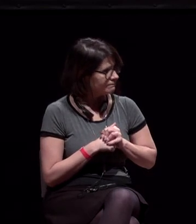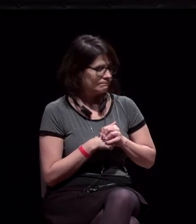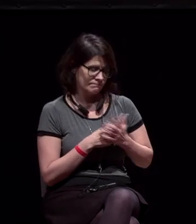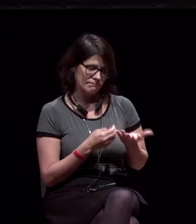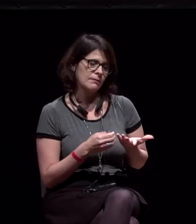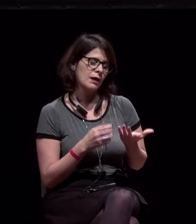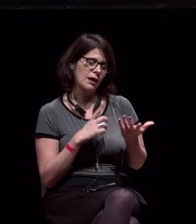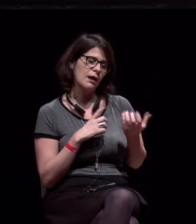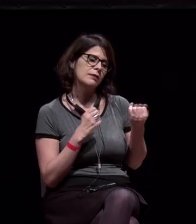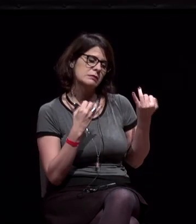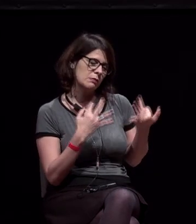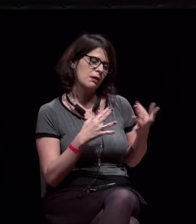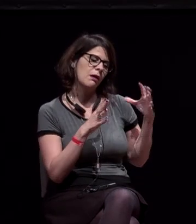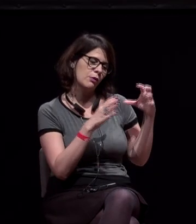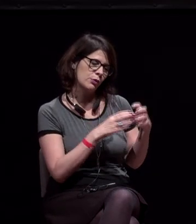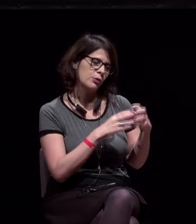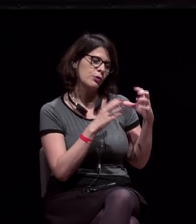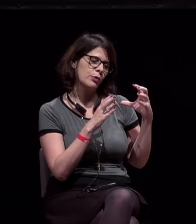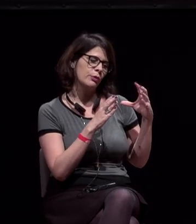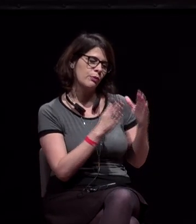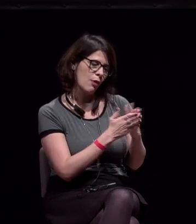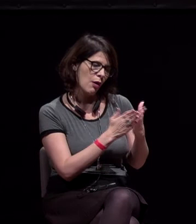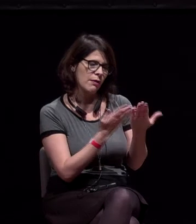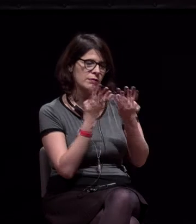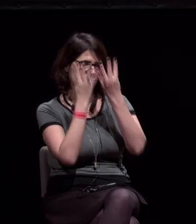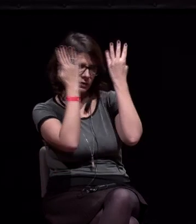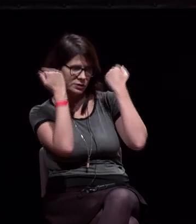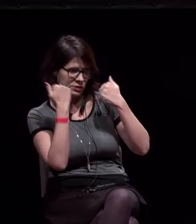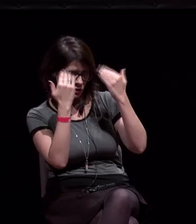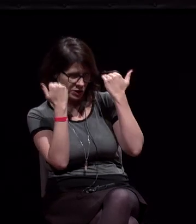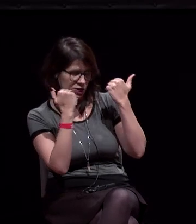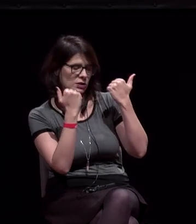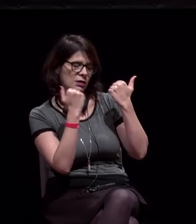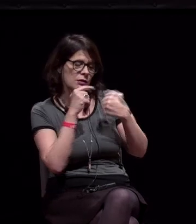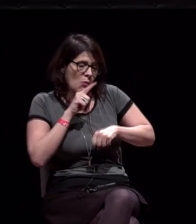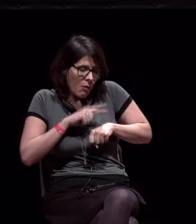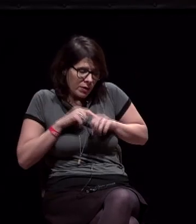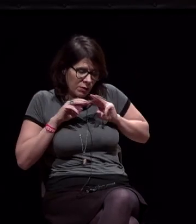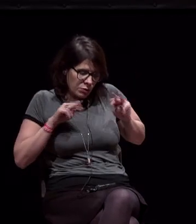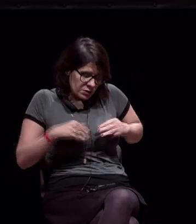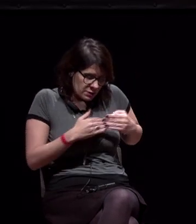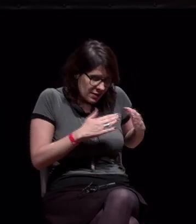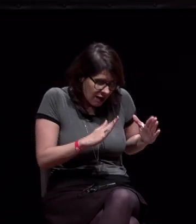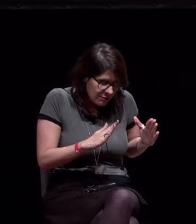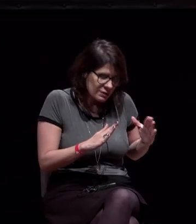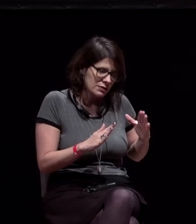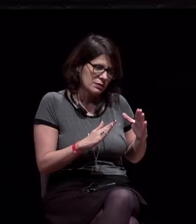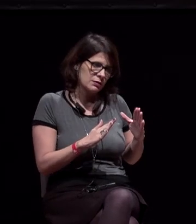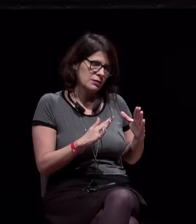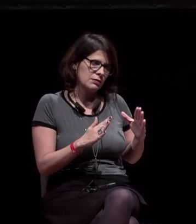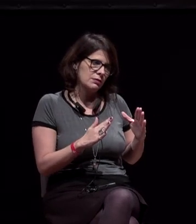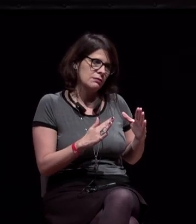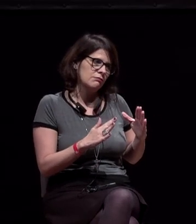indígenas, se habla del problema de indigeneidad, por ejemplo, o algo así. O sea, que sí.